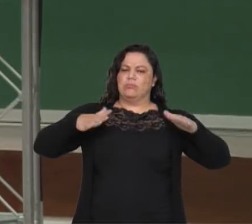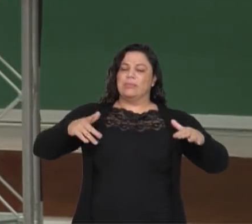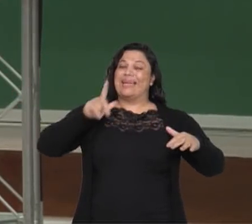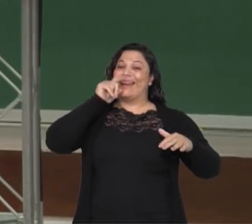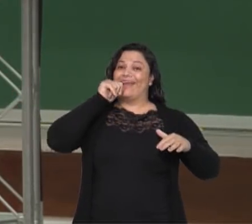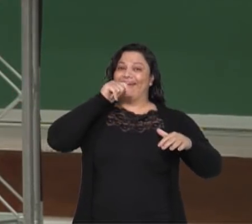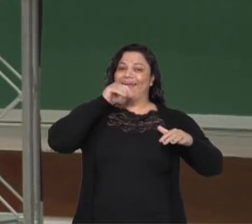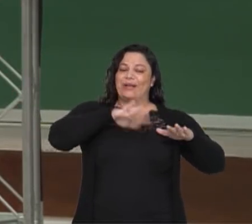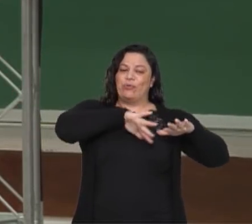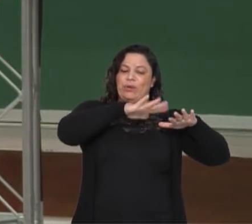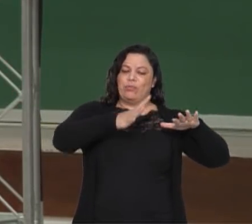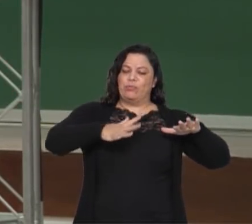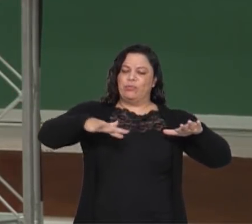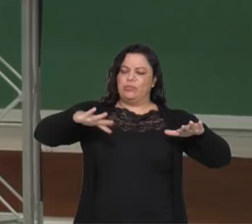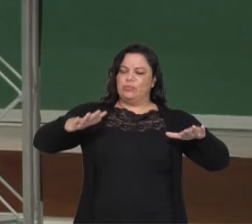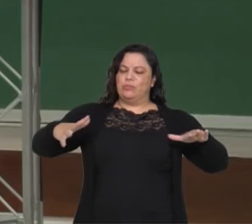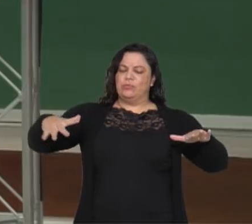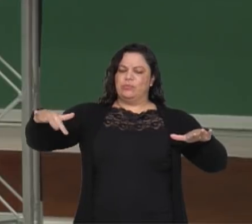na água.